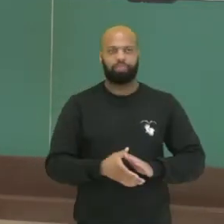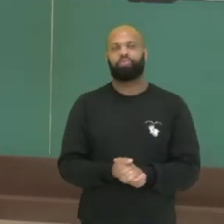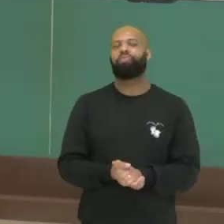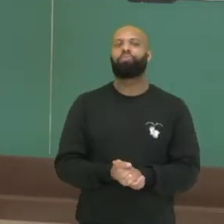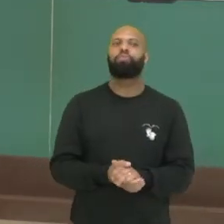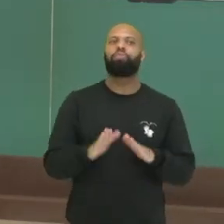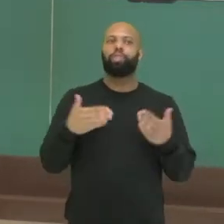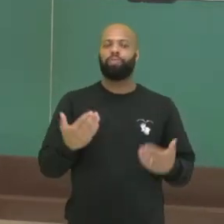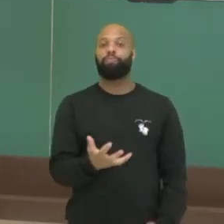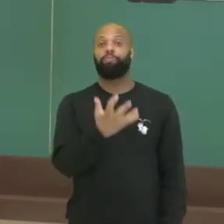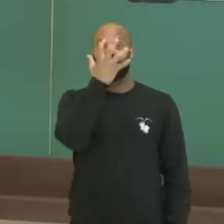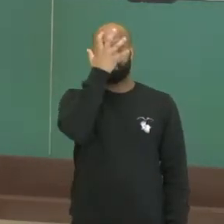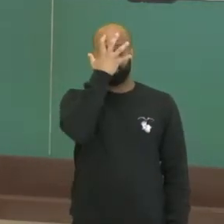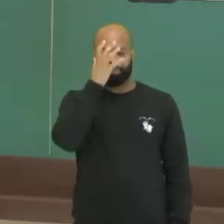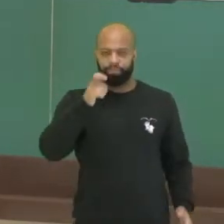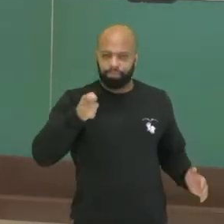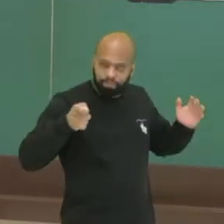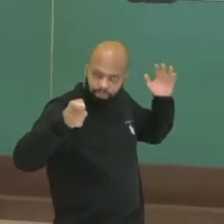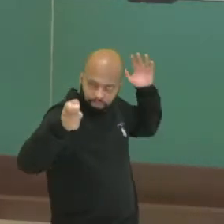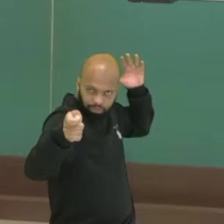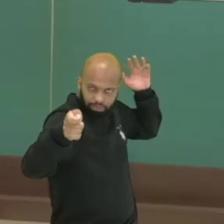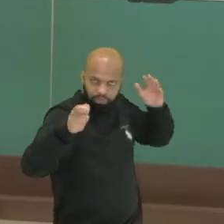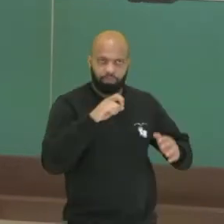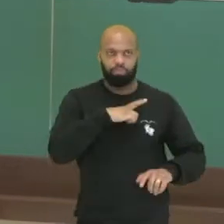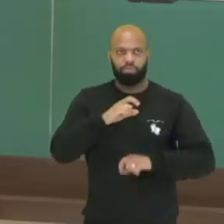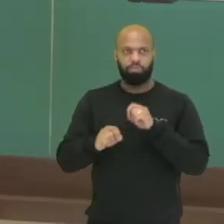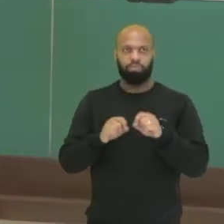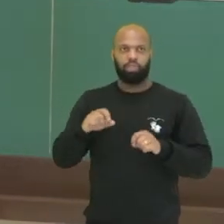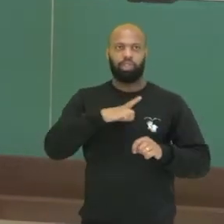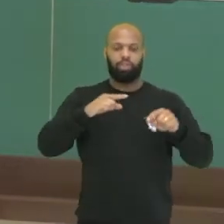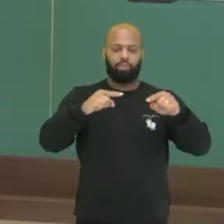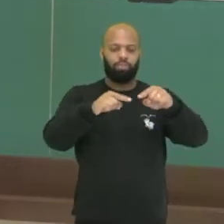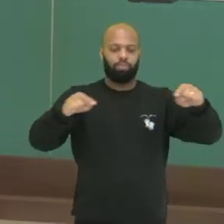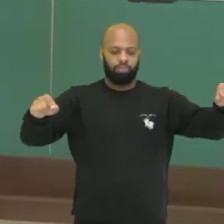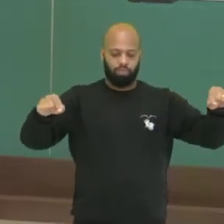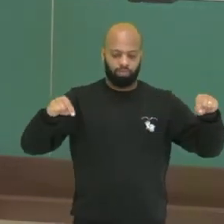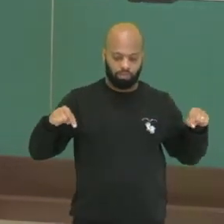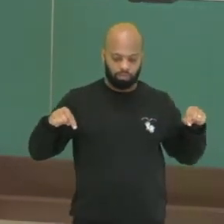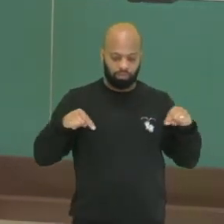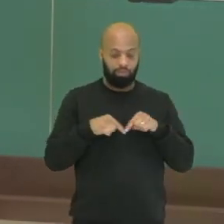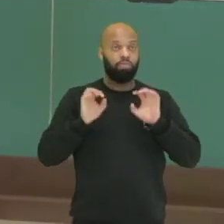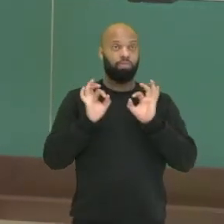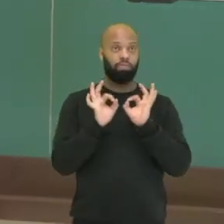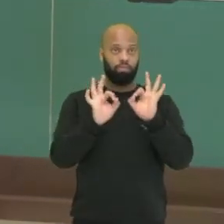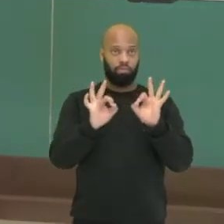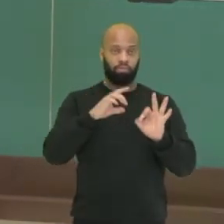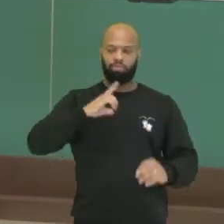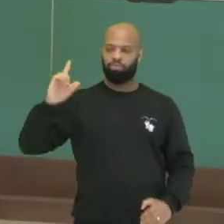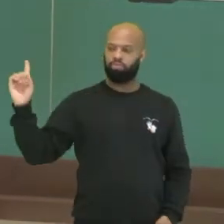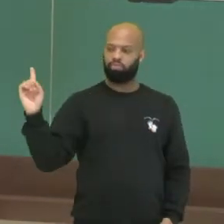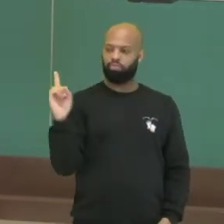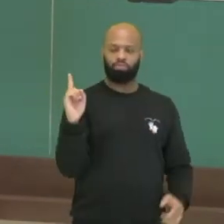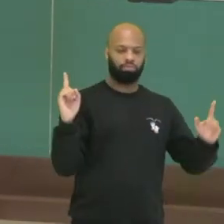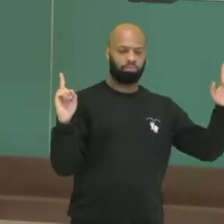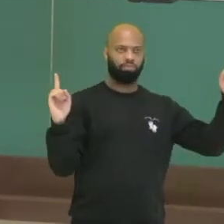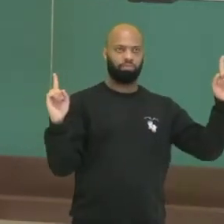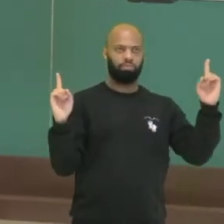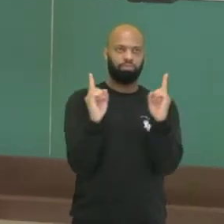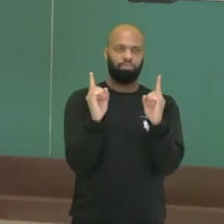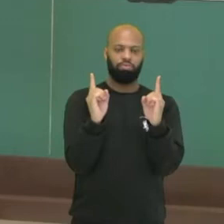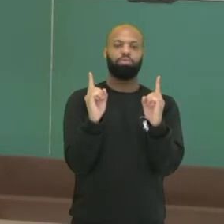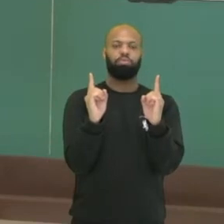A esgrima, ela é praticada em uma pista, tá? Onde os seus lutadores ficam ali